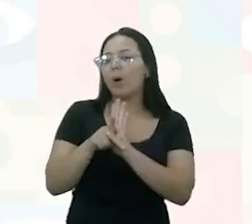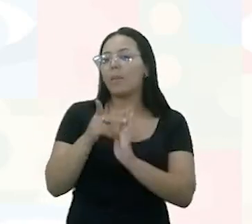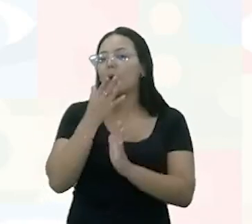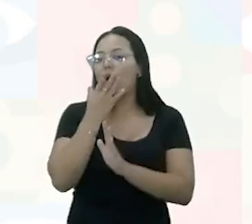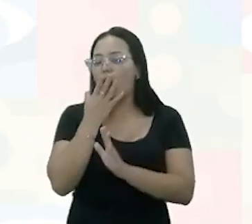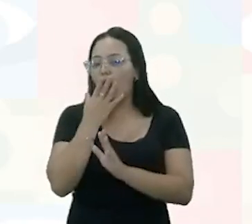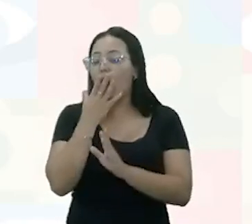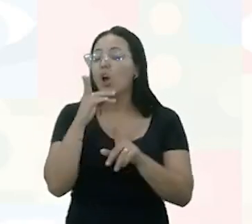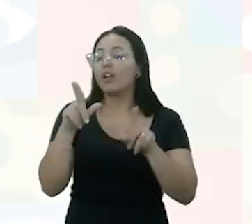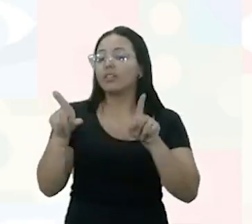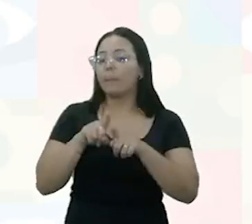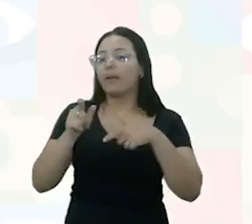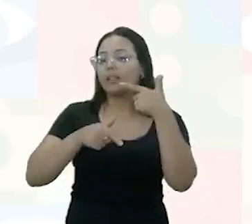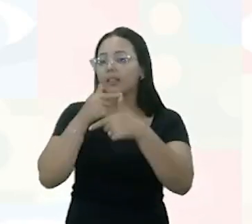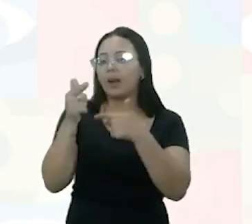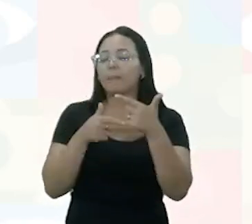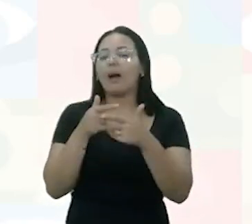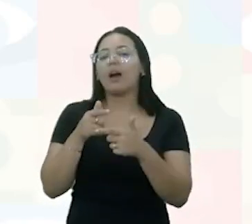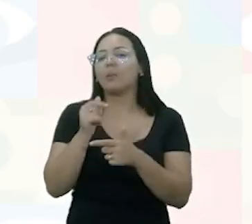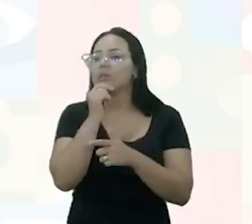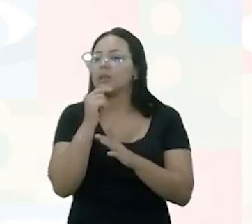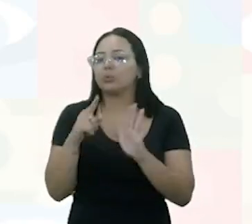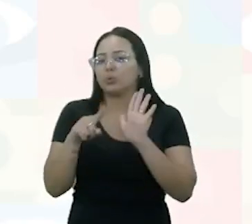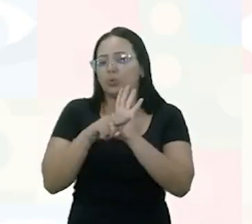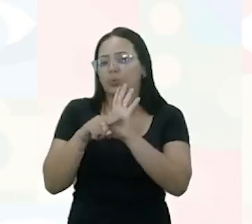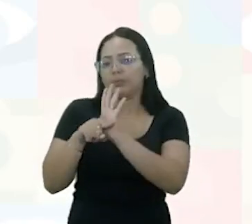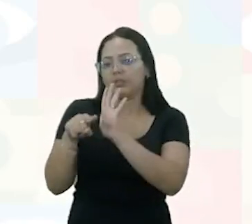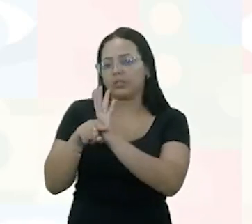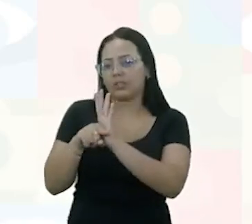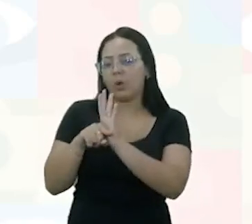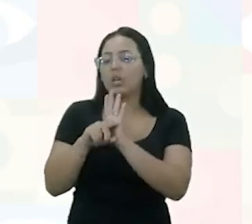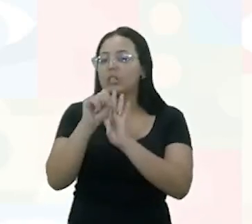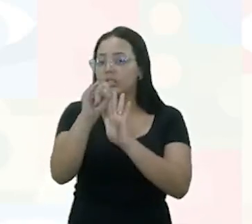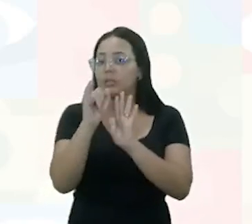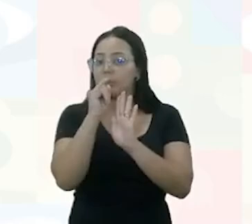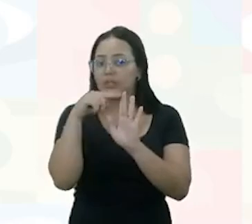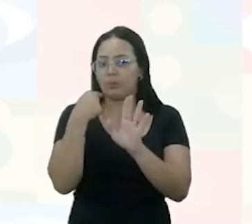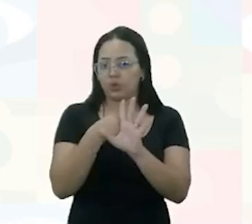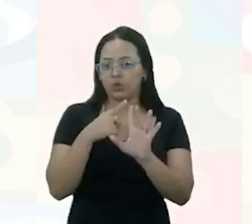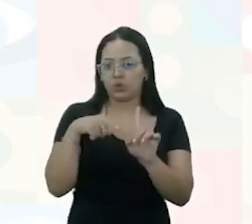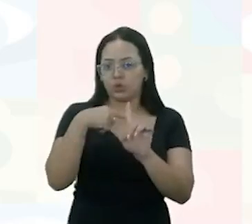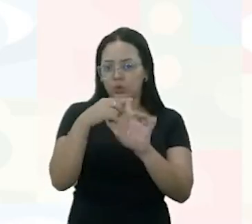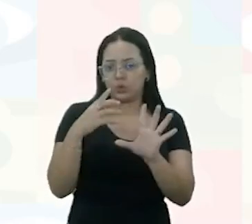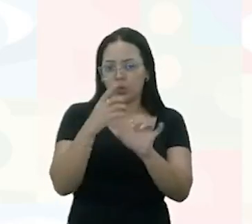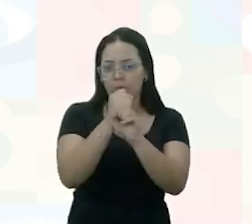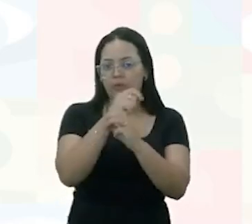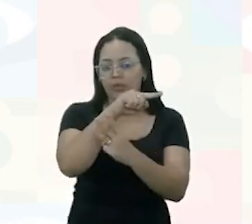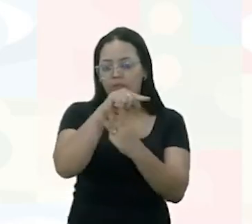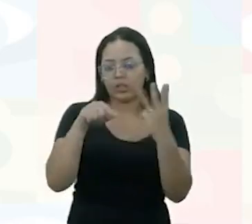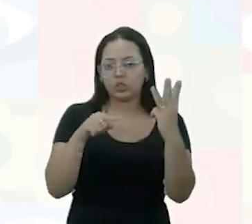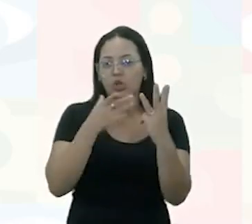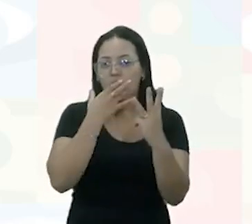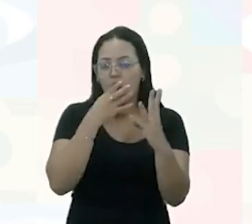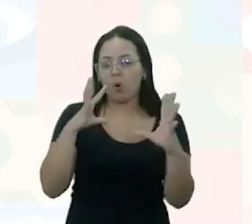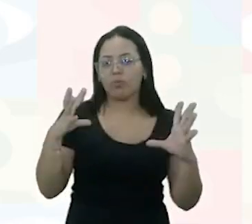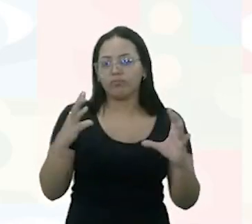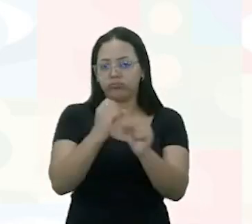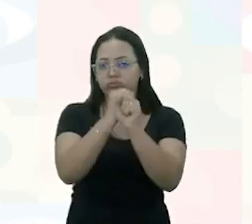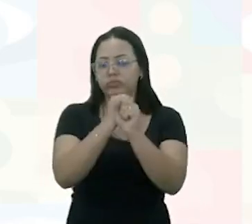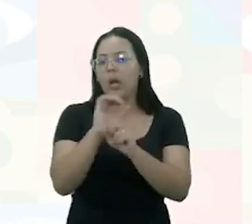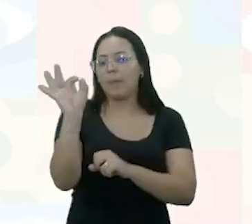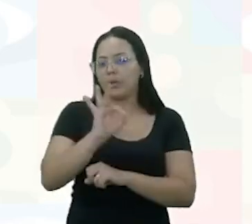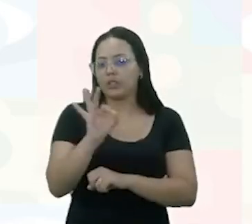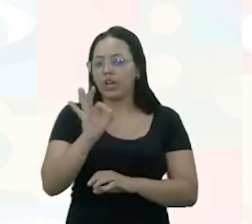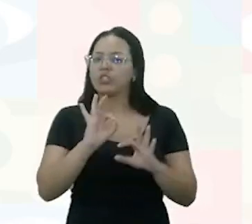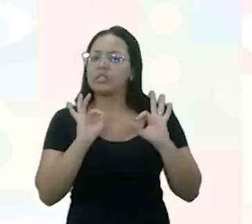cor-pigmento e ele trabalha por subtração, ou seja, se somarmos as 3 cores nas proporções corretas